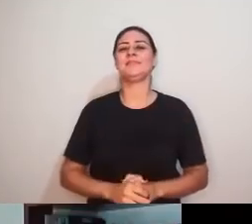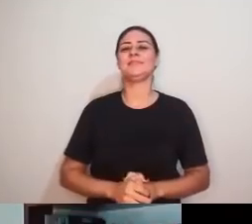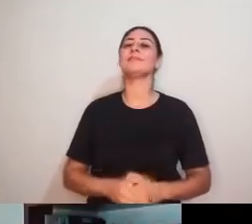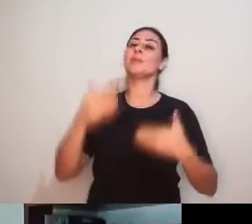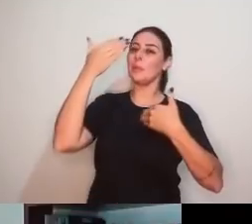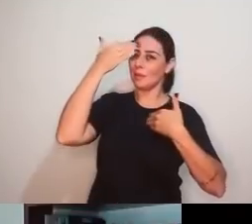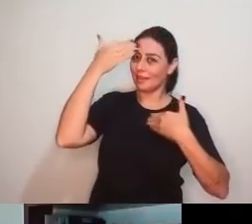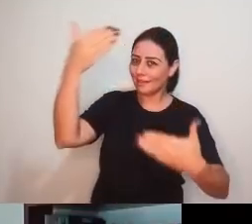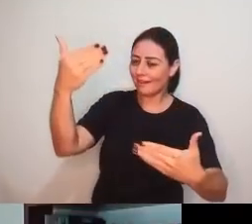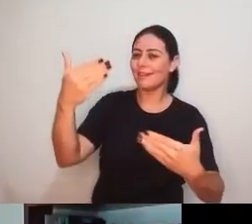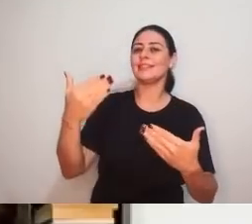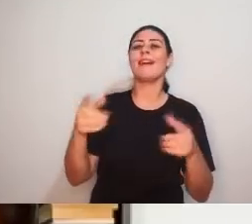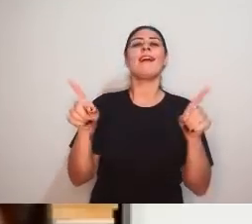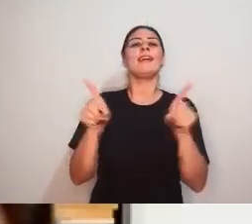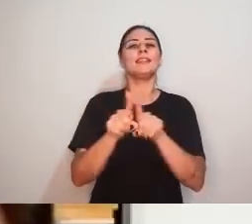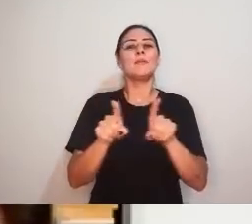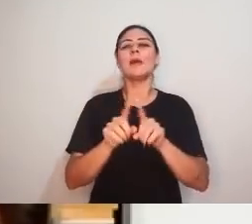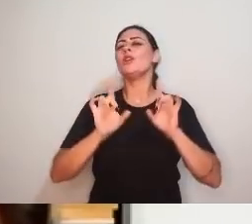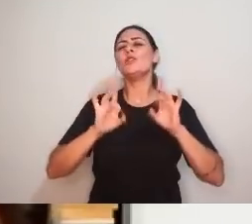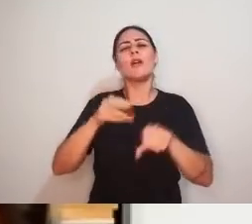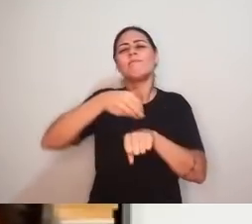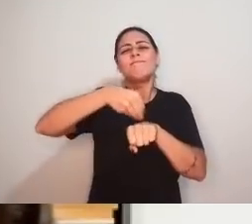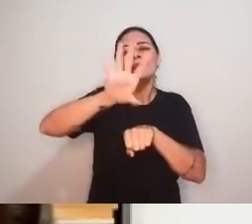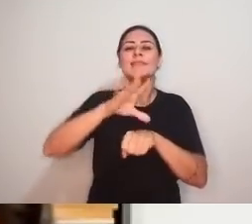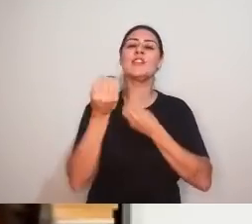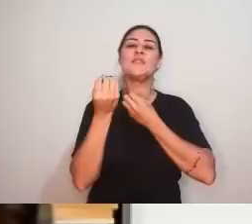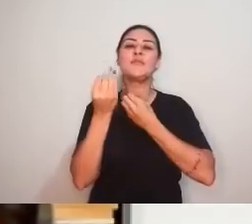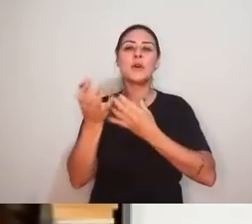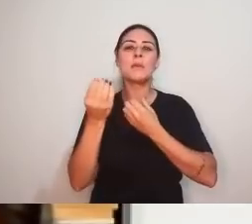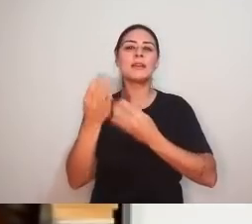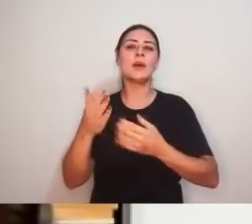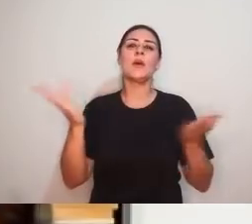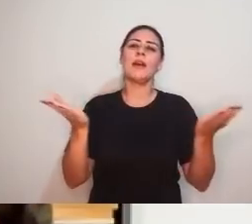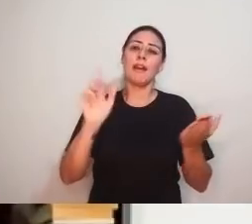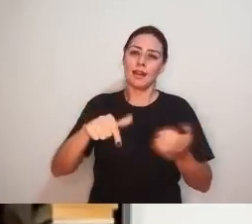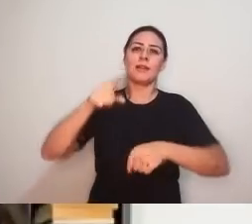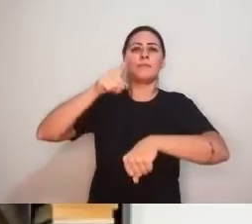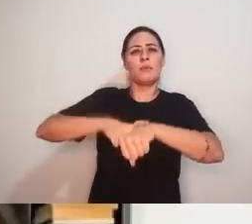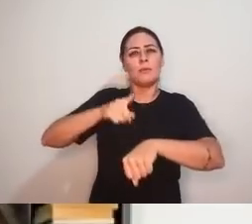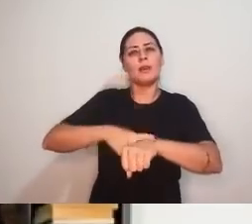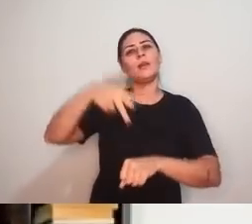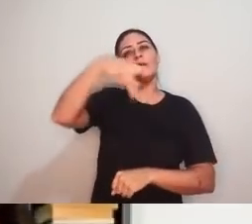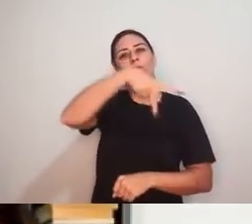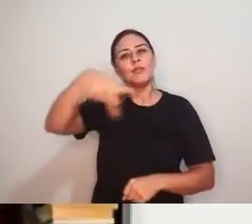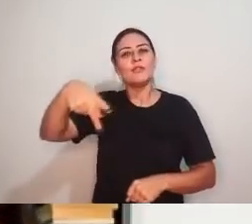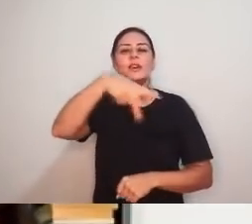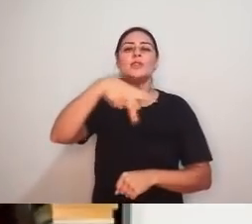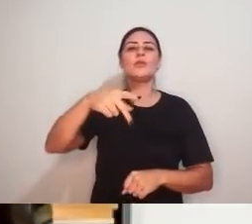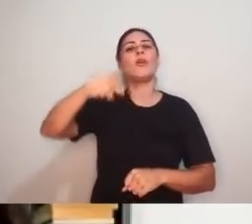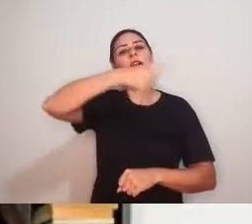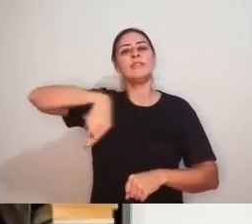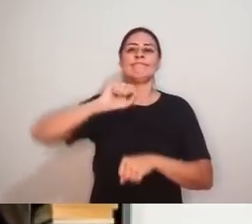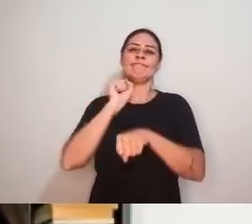Obrigada, Adriana. Obrigada, Claudineia. Então, só a título de conhecimento, esse momento é um momento, assim, sabe, professor